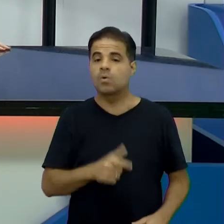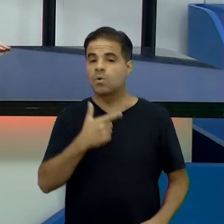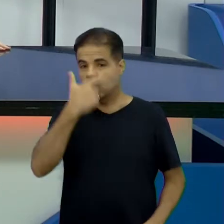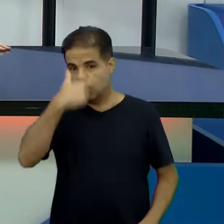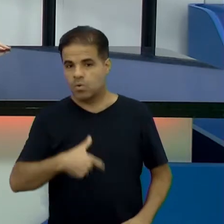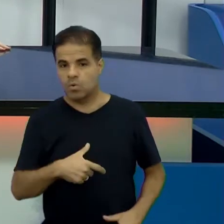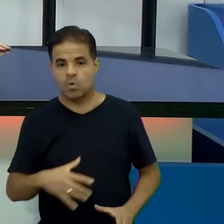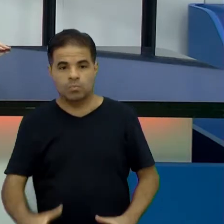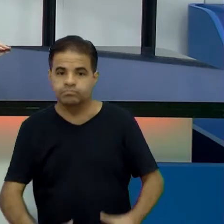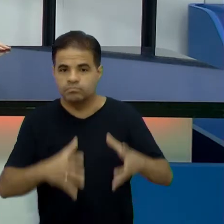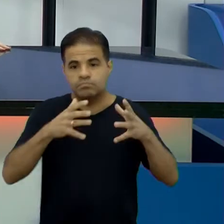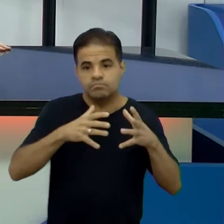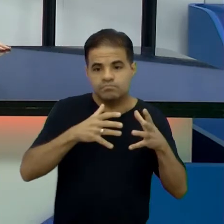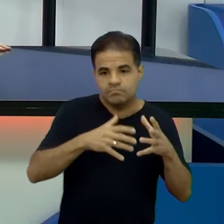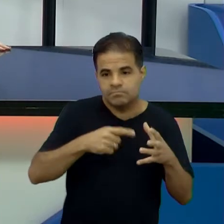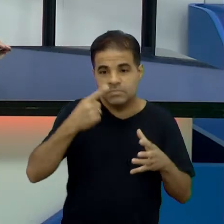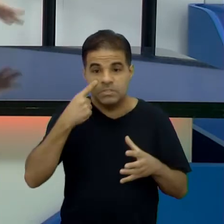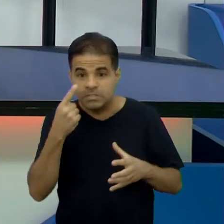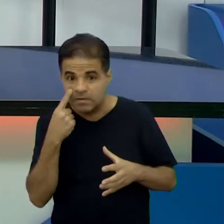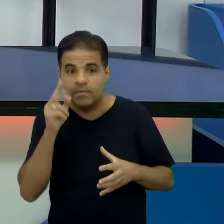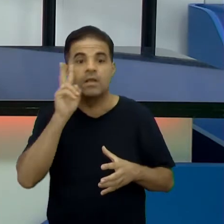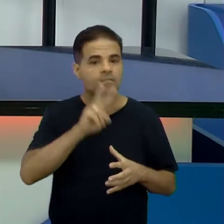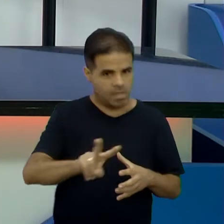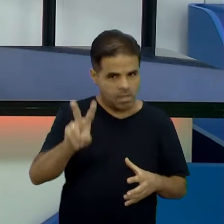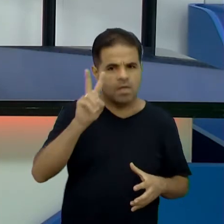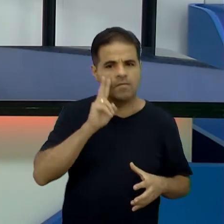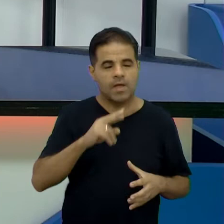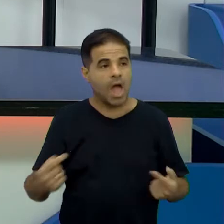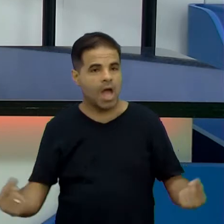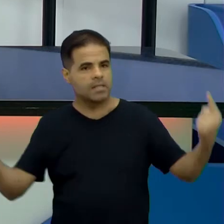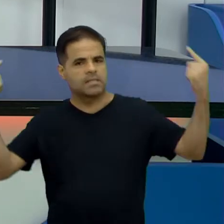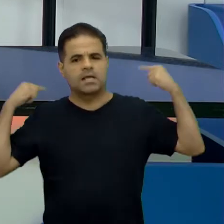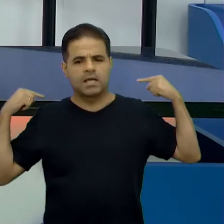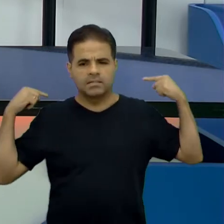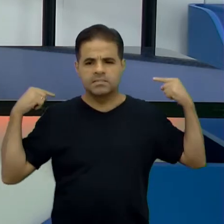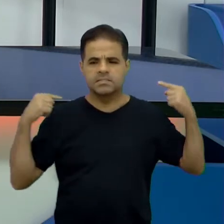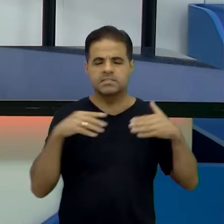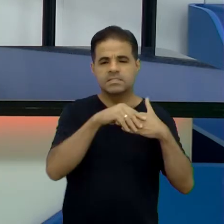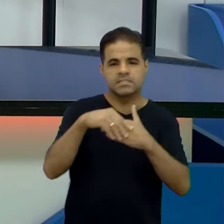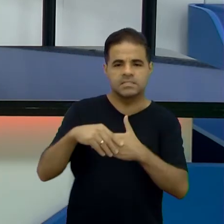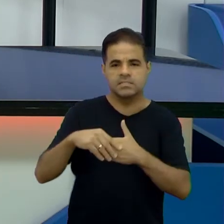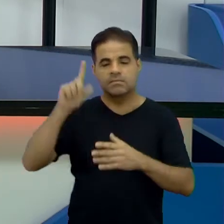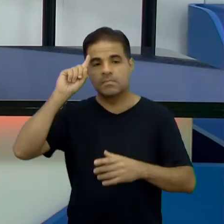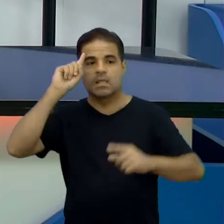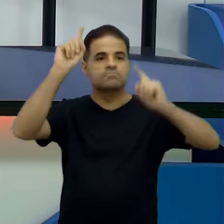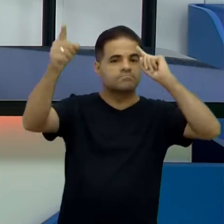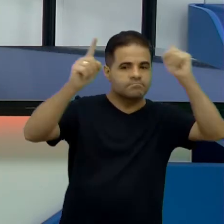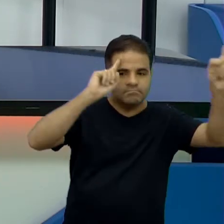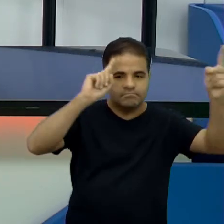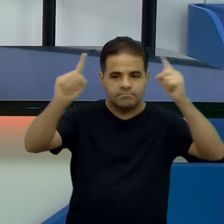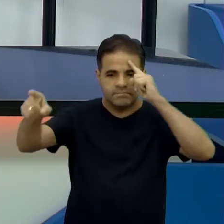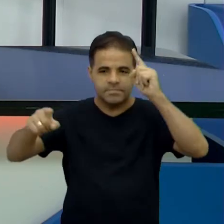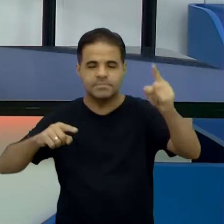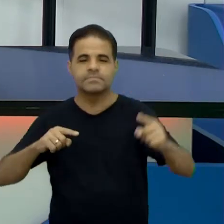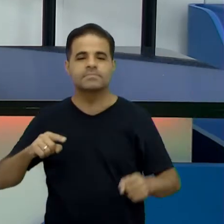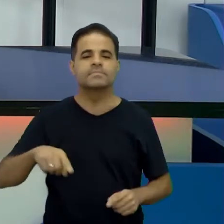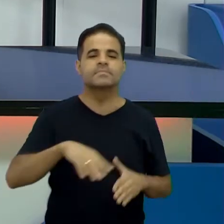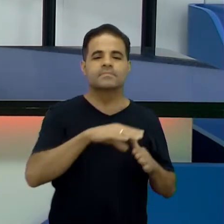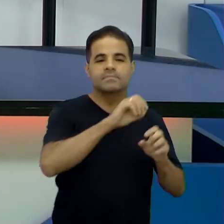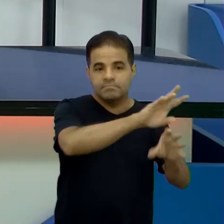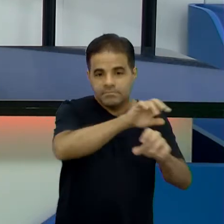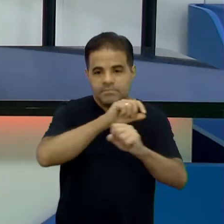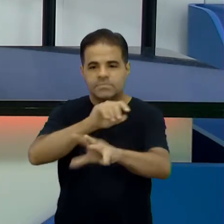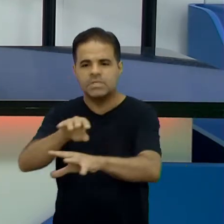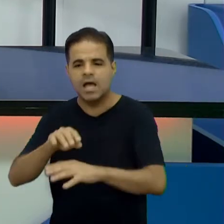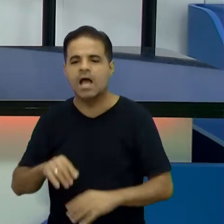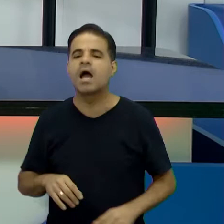é vidente, né? Então, ele é vidente. Atrás dele ficam os guias para dar comando aos jogadores. Então,